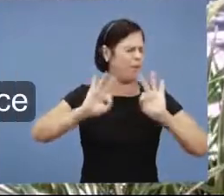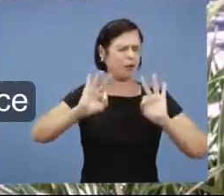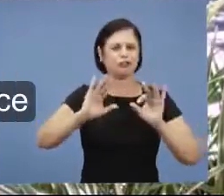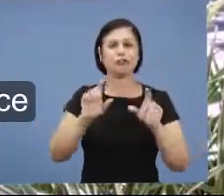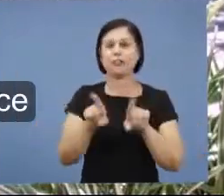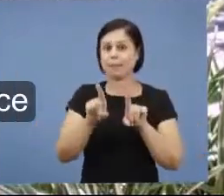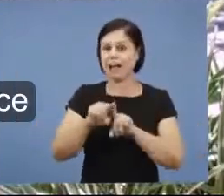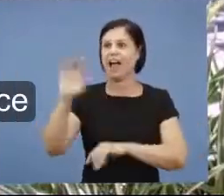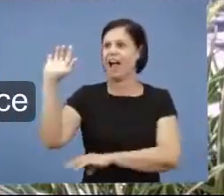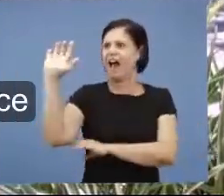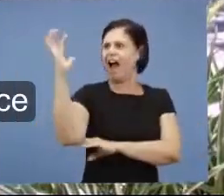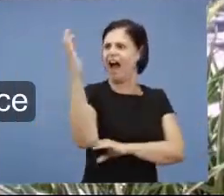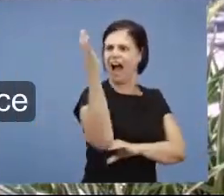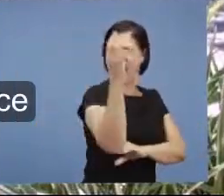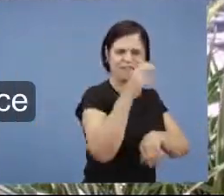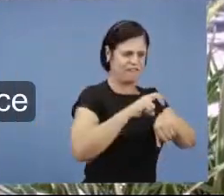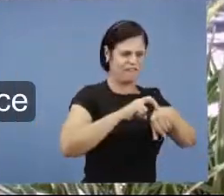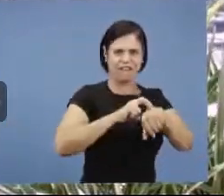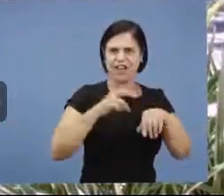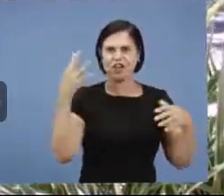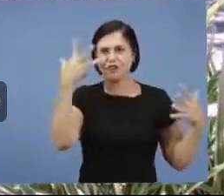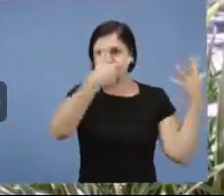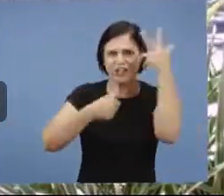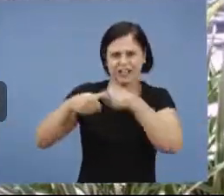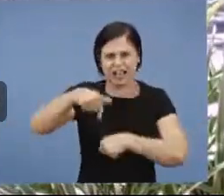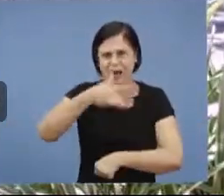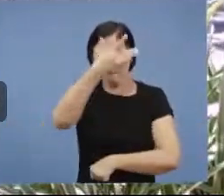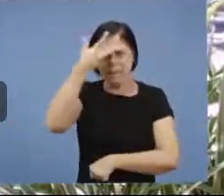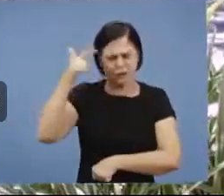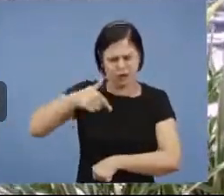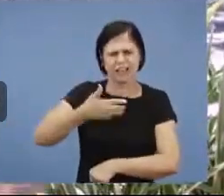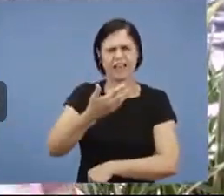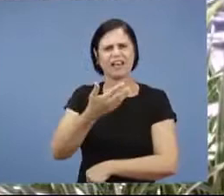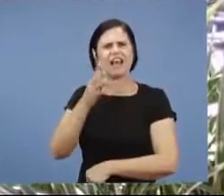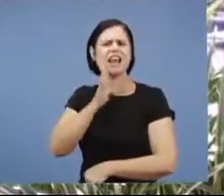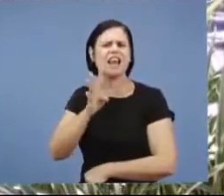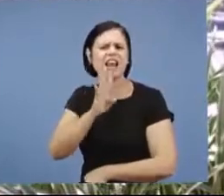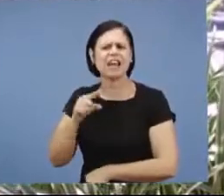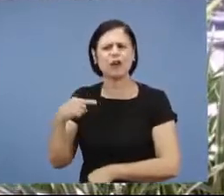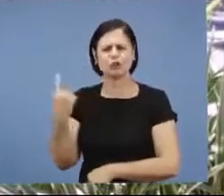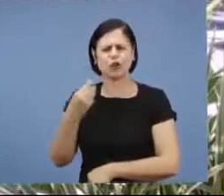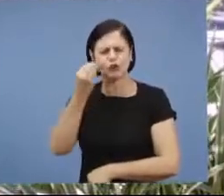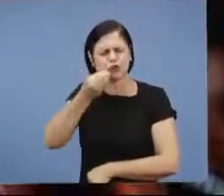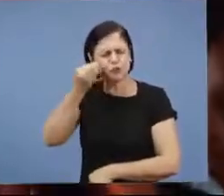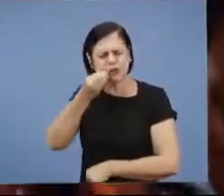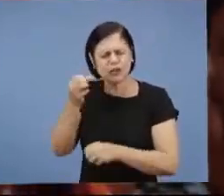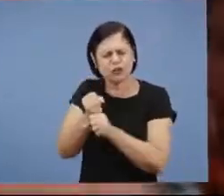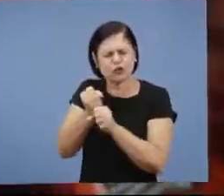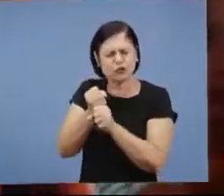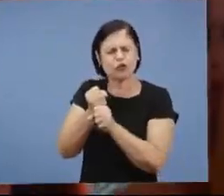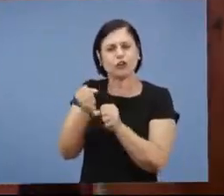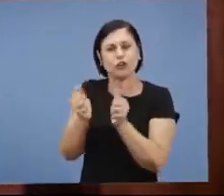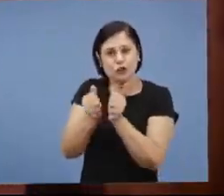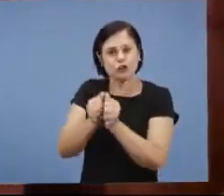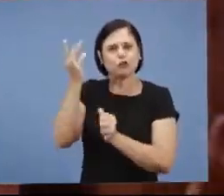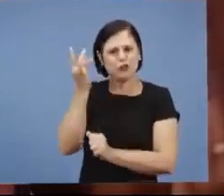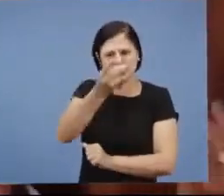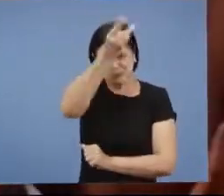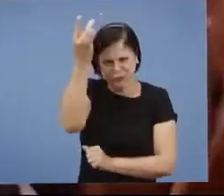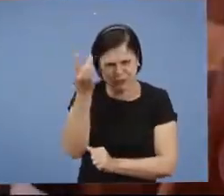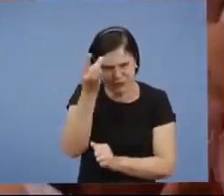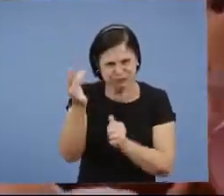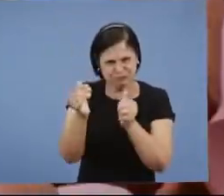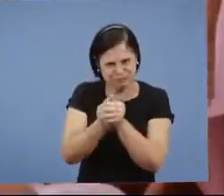muito verde. As pessoas aqui são muito legais, principalmente quando a gente tem uma experiência tão boa com o Espírito Santo. Vem buscar